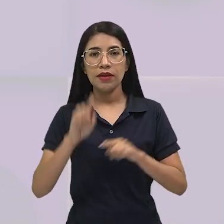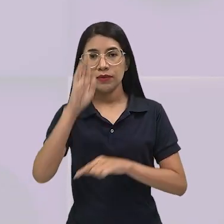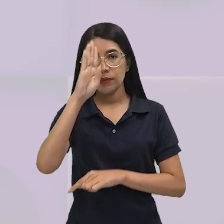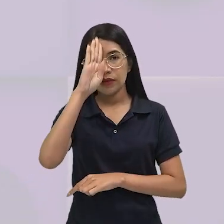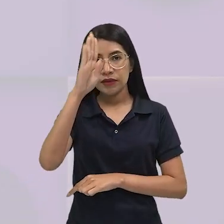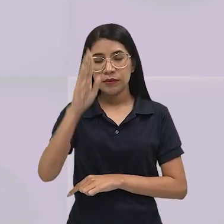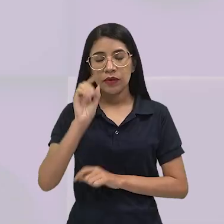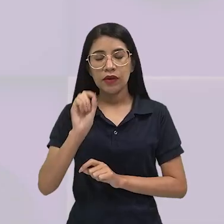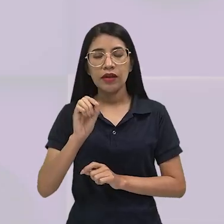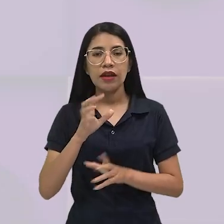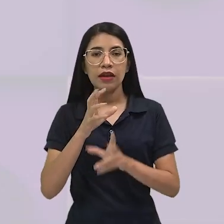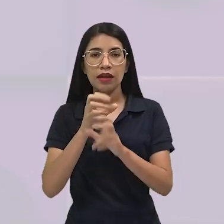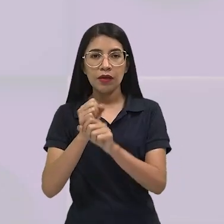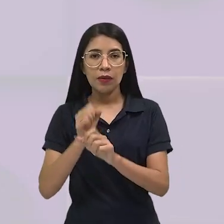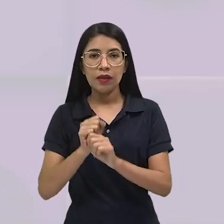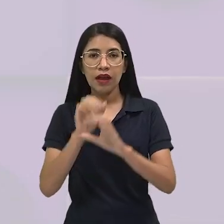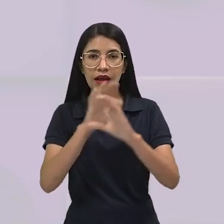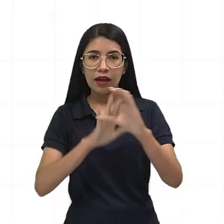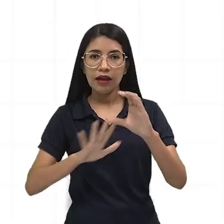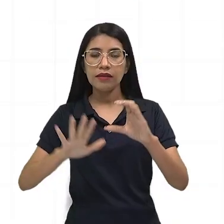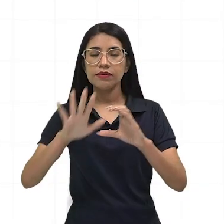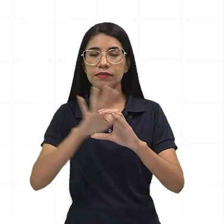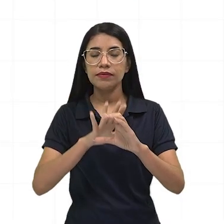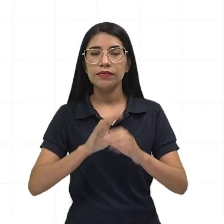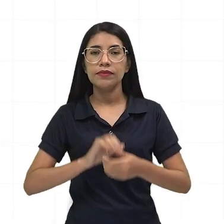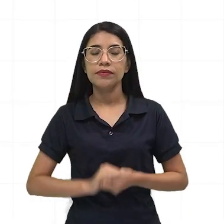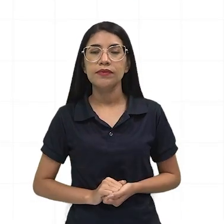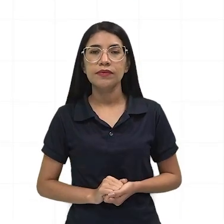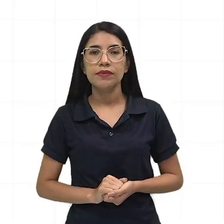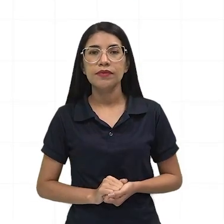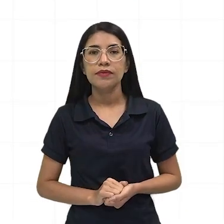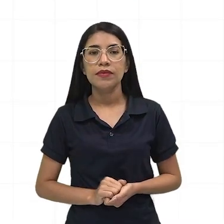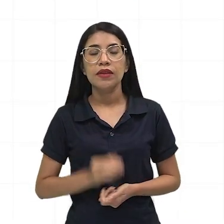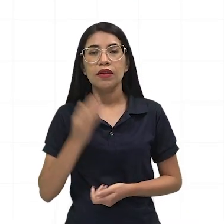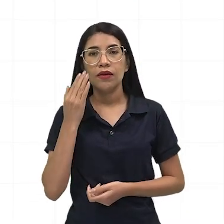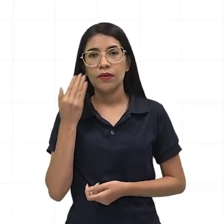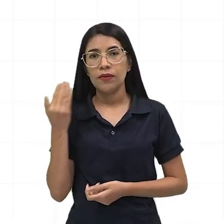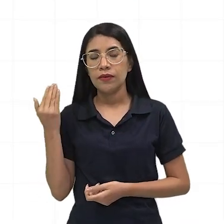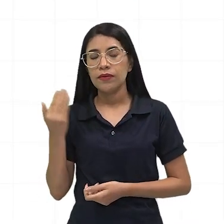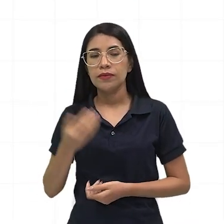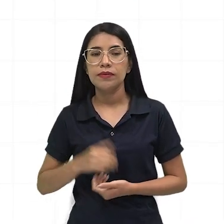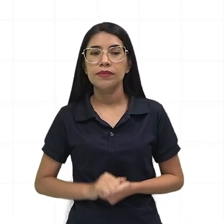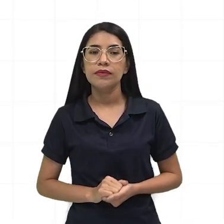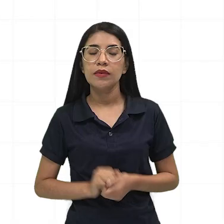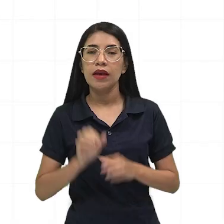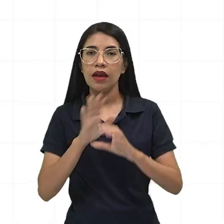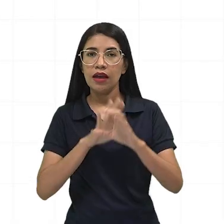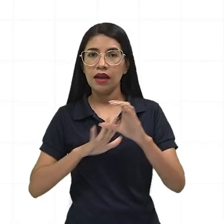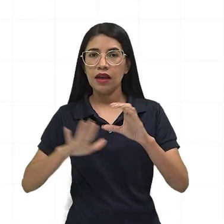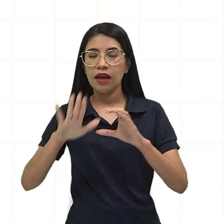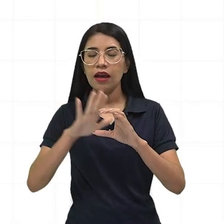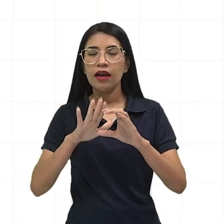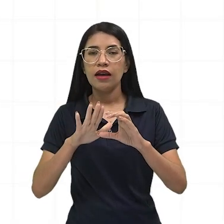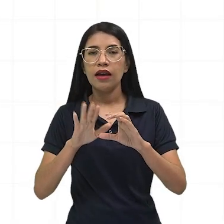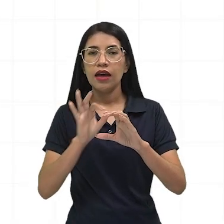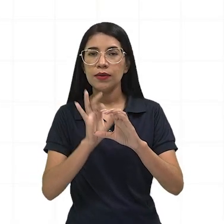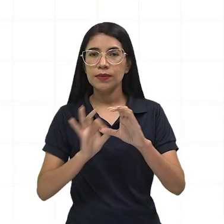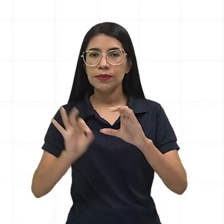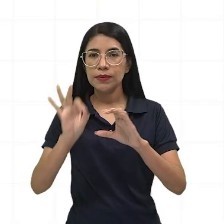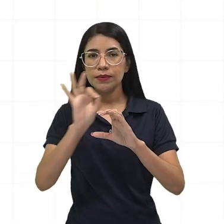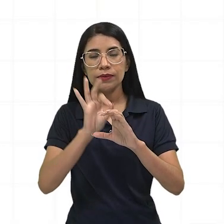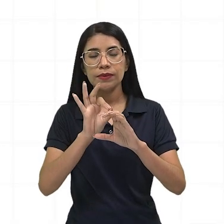é como calcular a sua área. Vejamos o que temos. Me segue, olha lá. Área do círculo e comprimento de